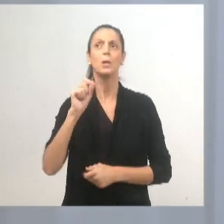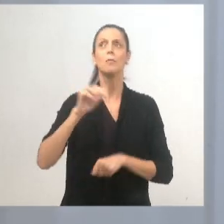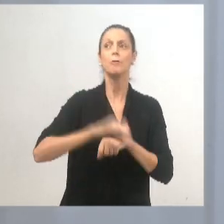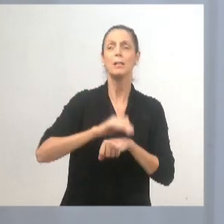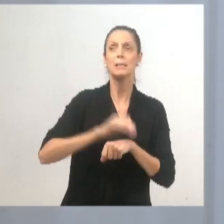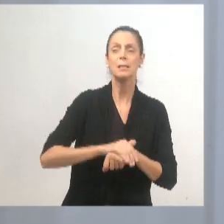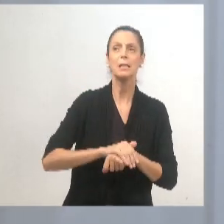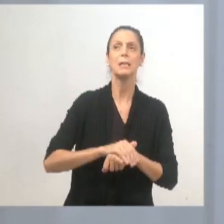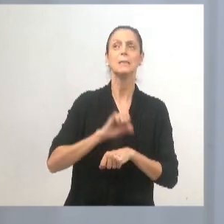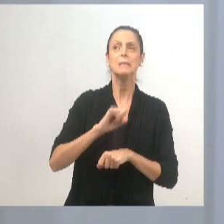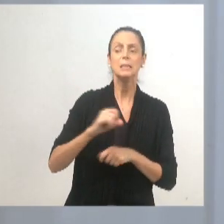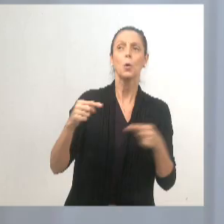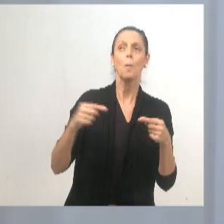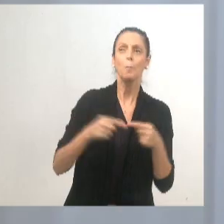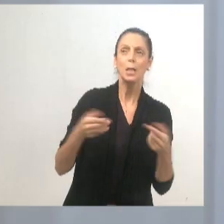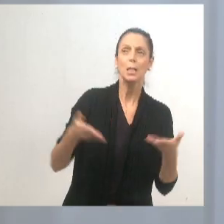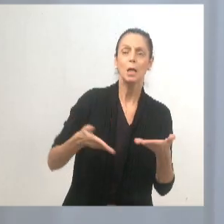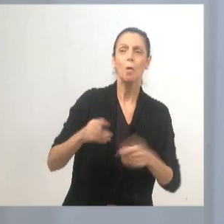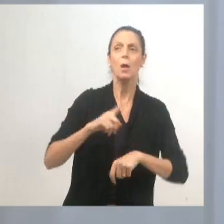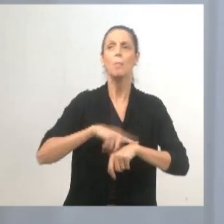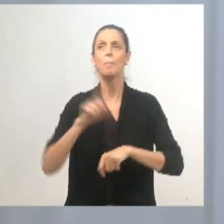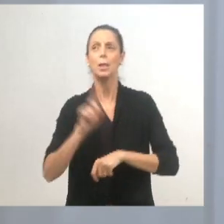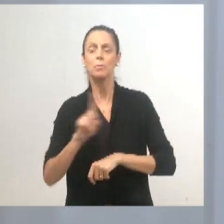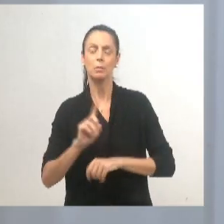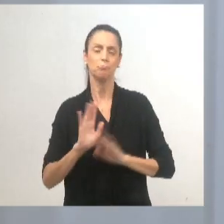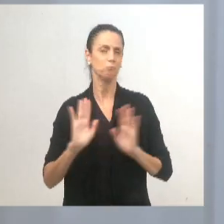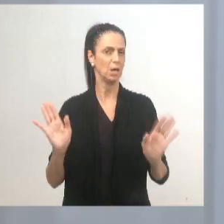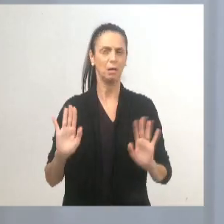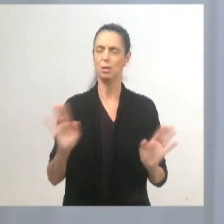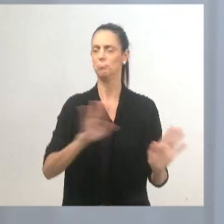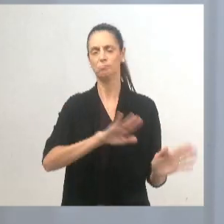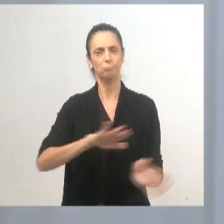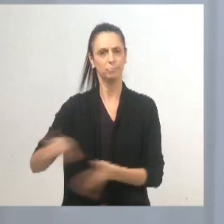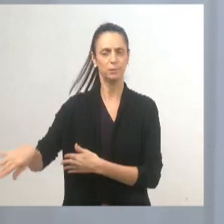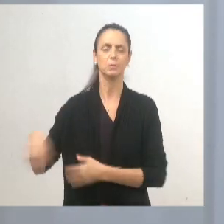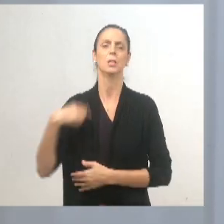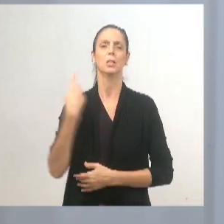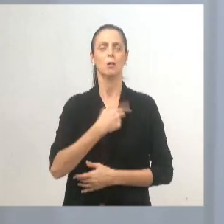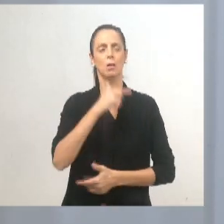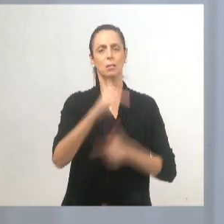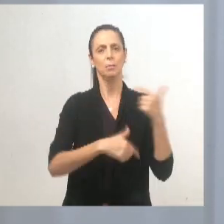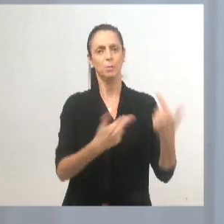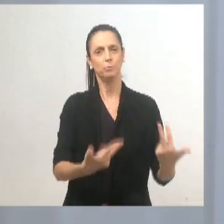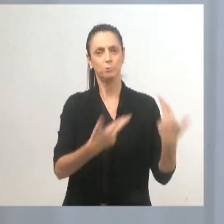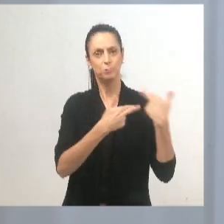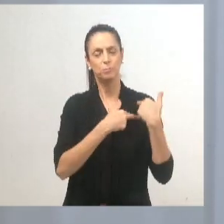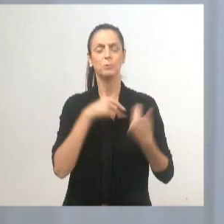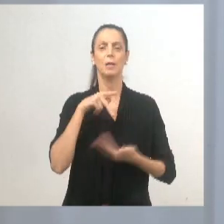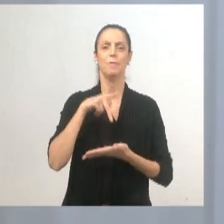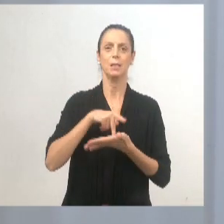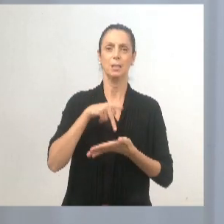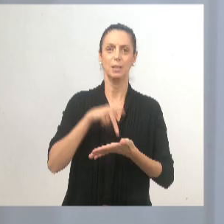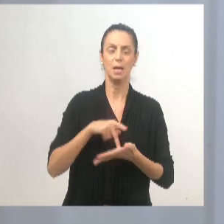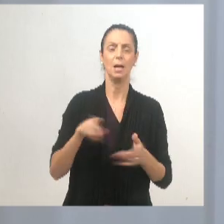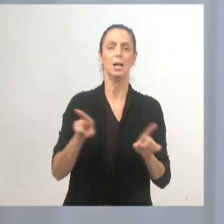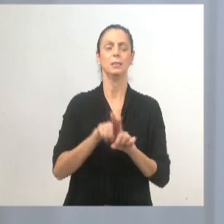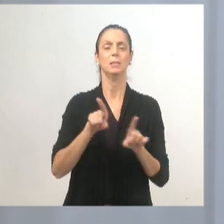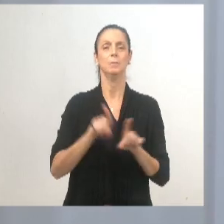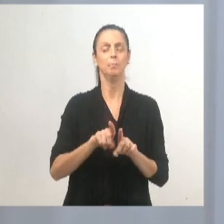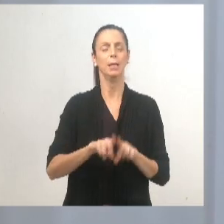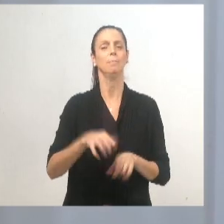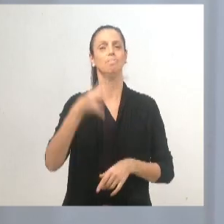momento, nós seguimos trabalhando com responsabilidade, com a verdade e com os pés no